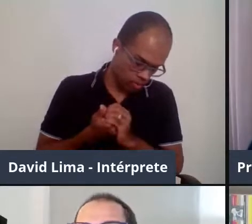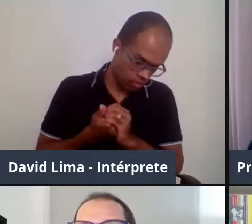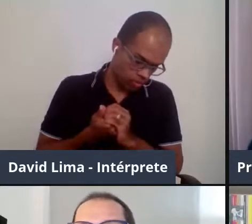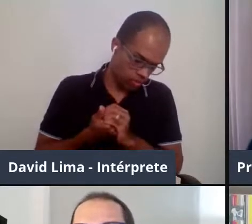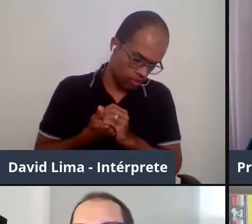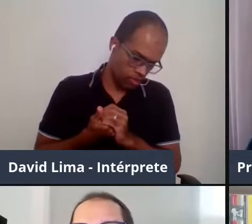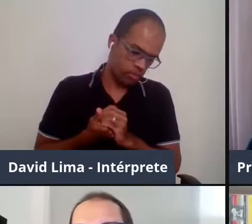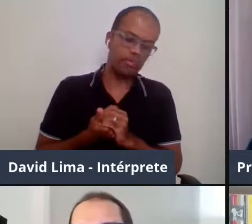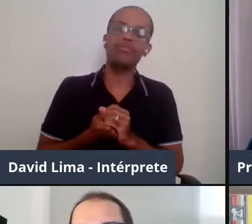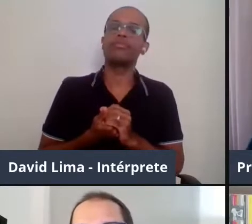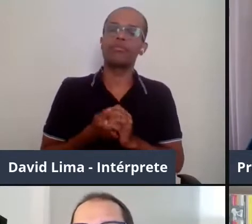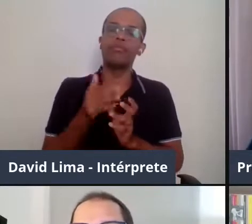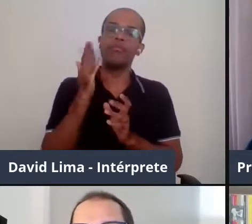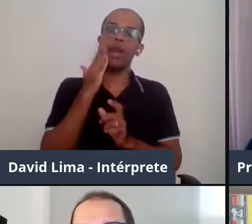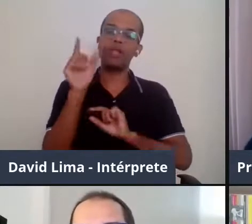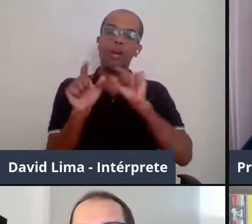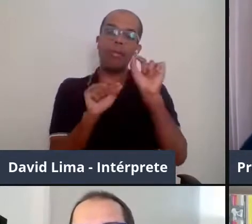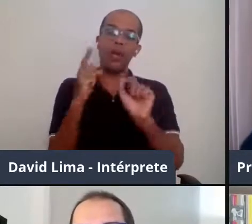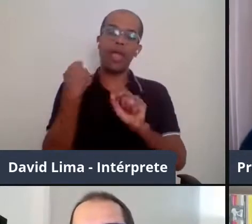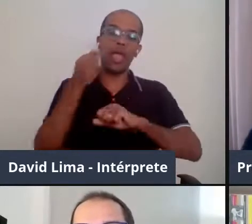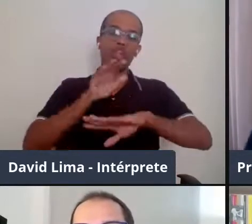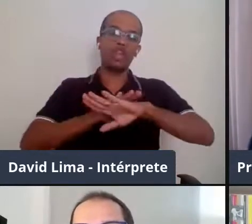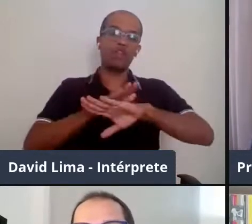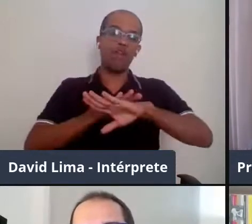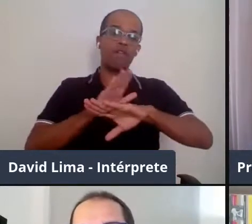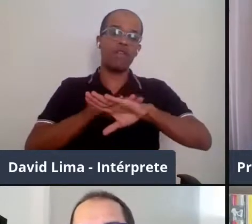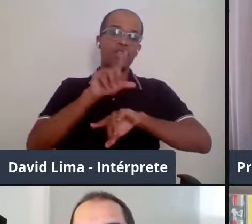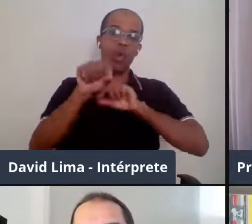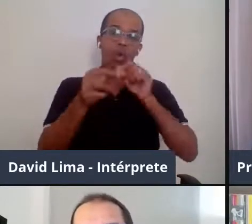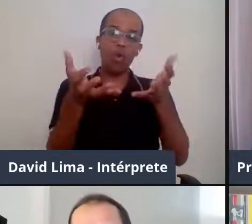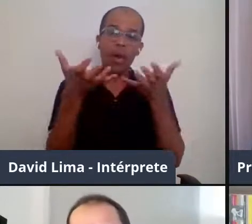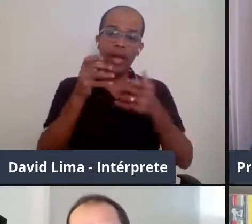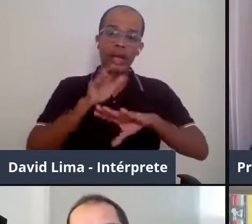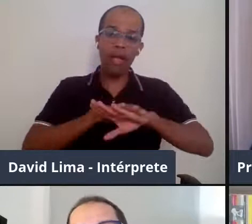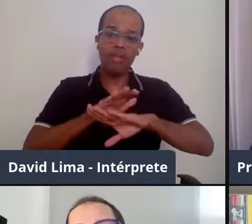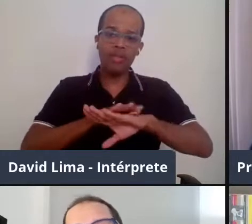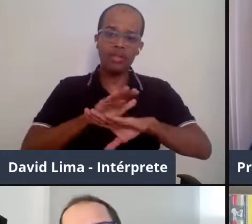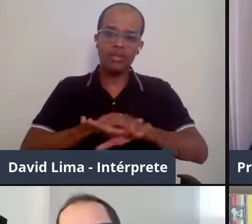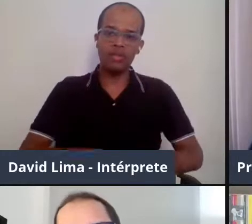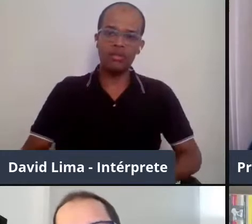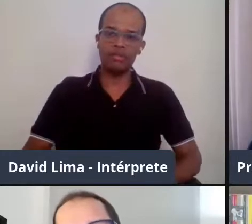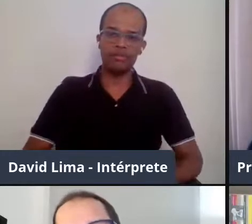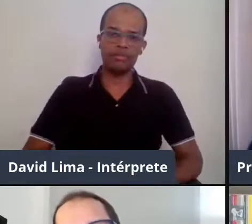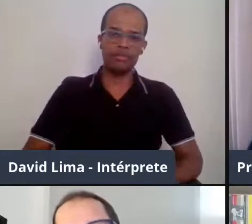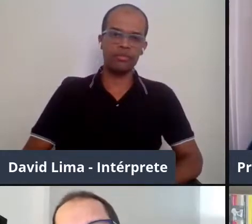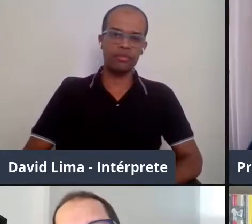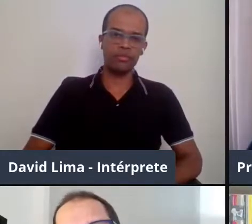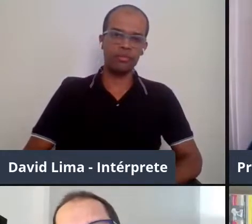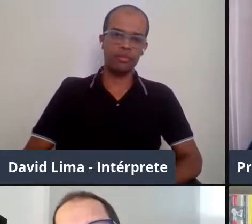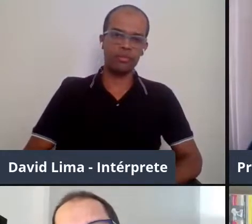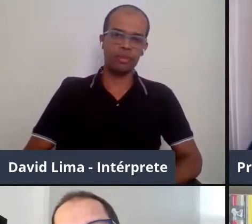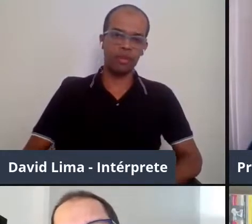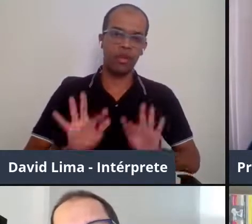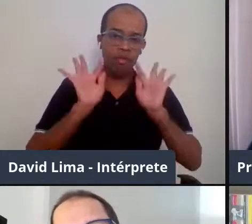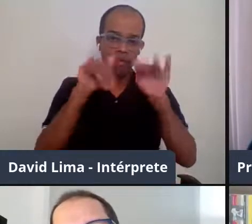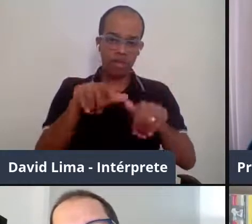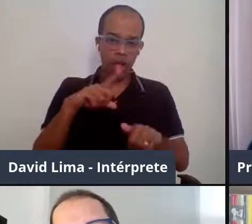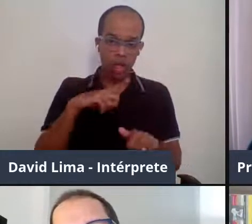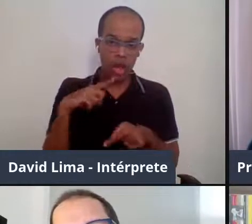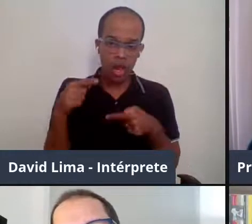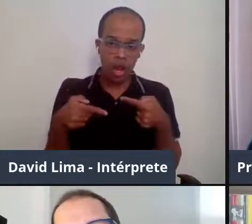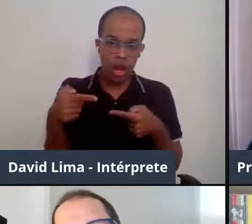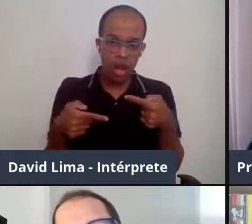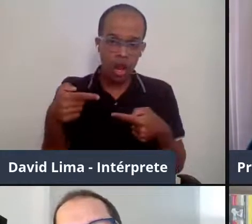para saber o que que a gente vai fazer, o que que a gente quer fazer. Então, eu pergunto, afinal, temos uma política migratória